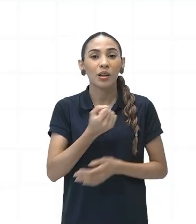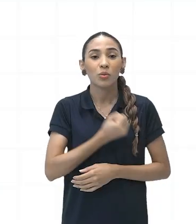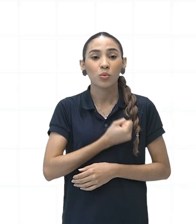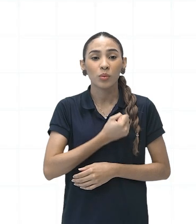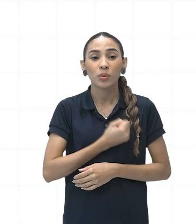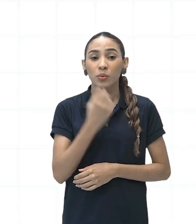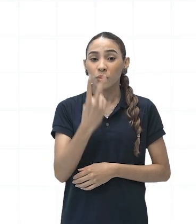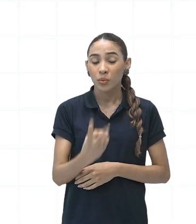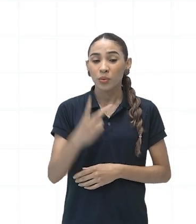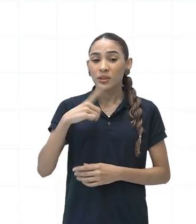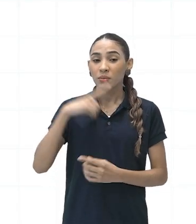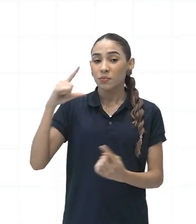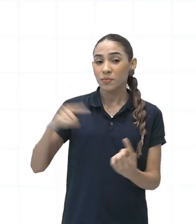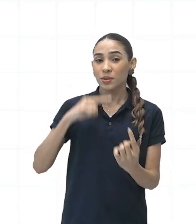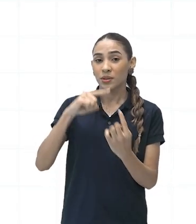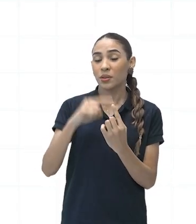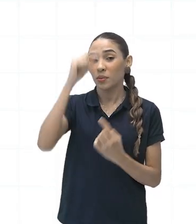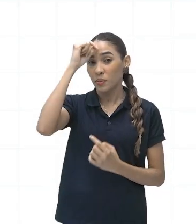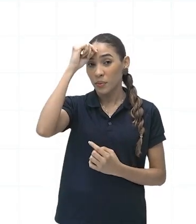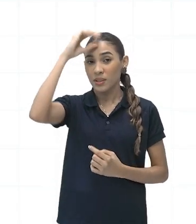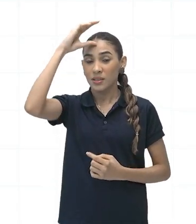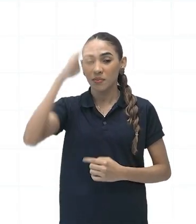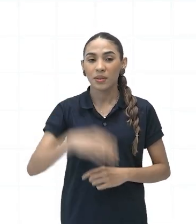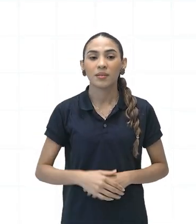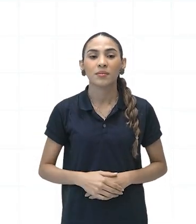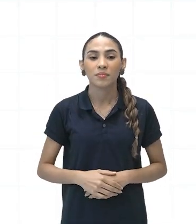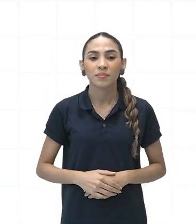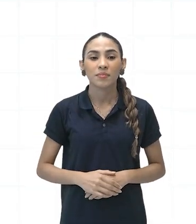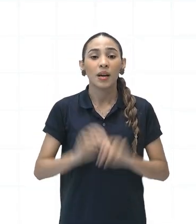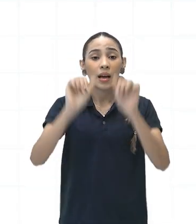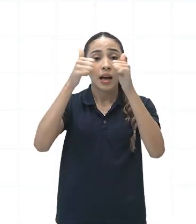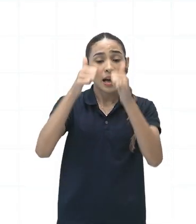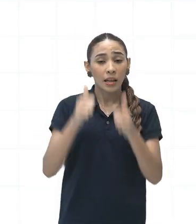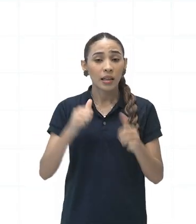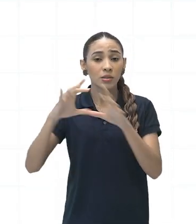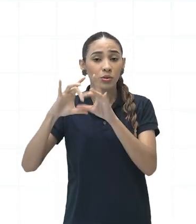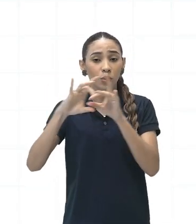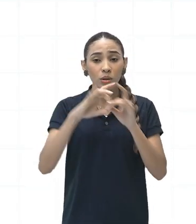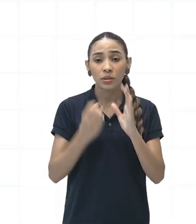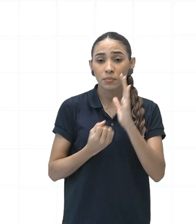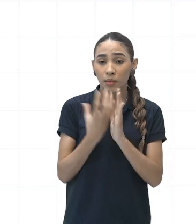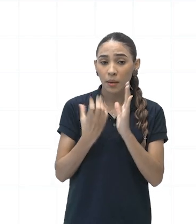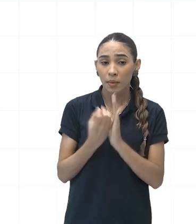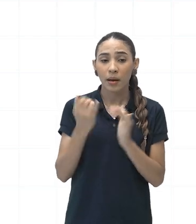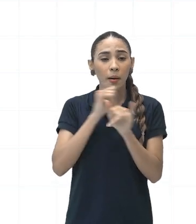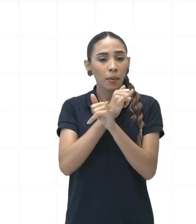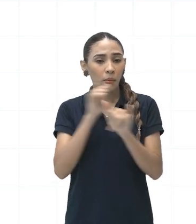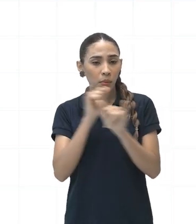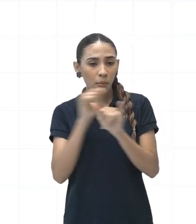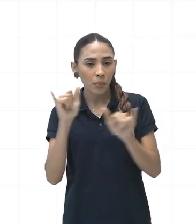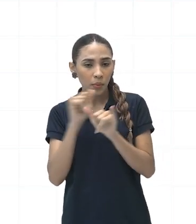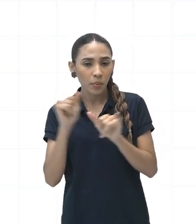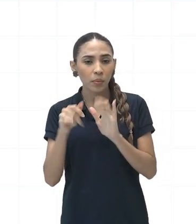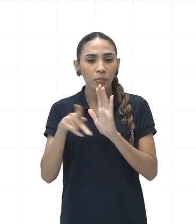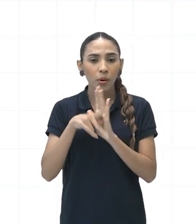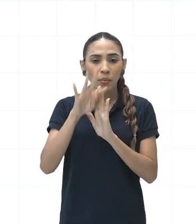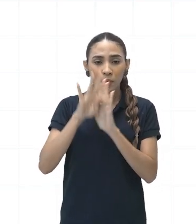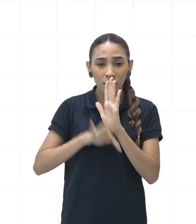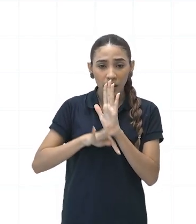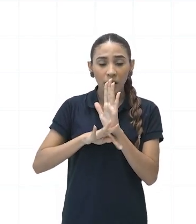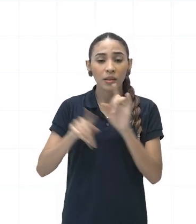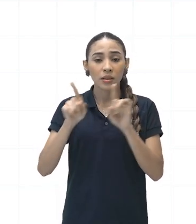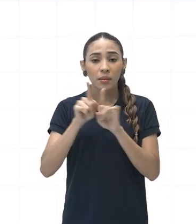2, que tem o seguinte objeto de conhecimento: reconstrução do contexto de produção, circulação e recepção de